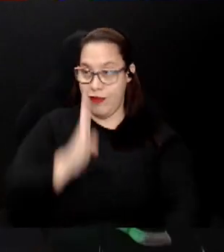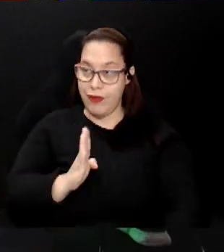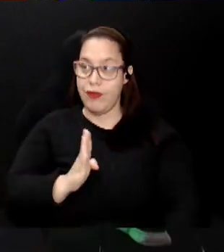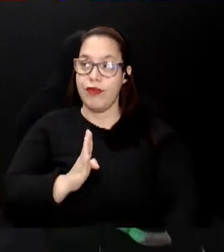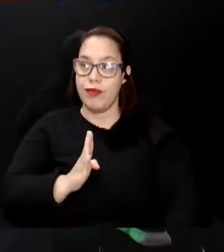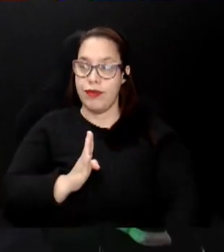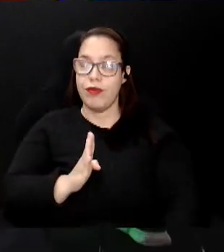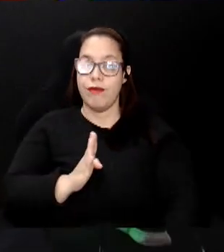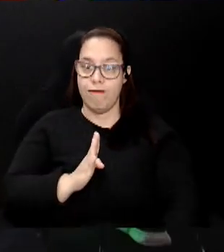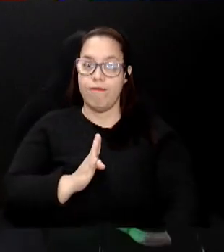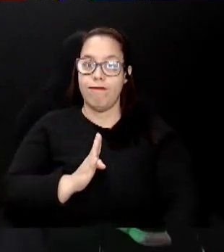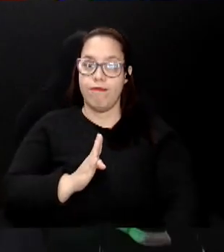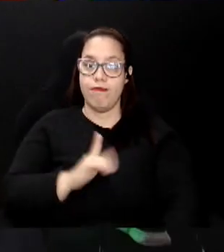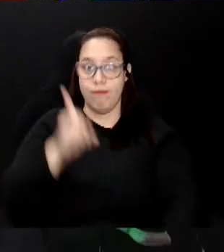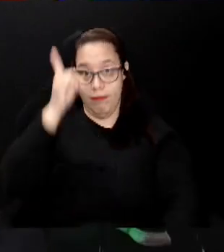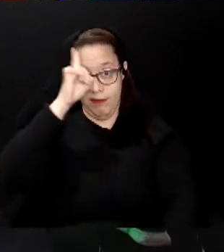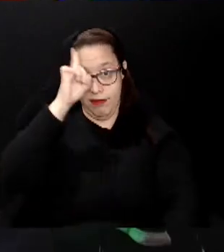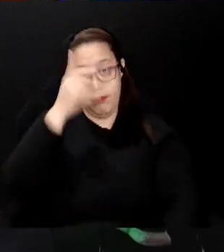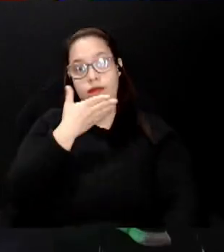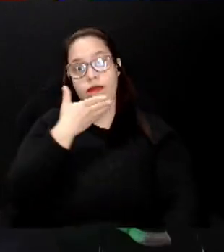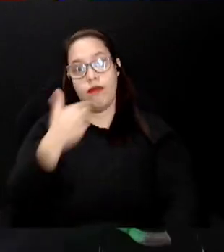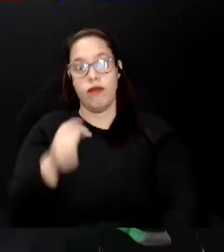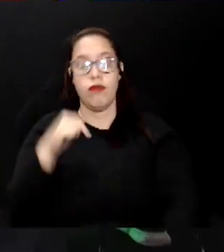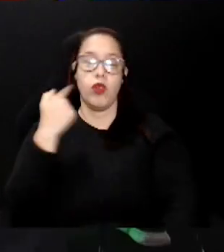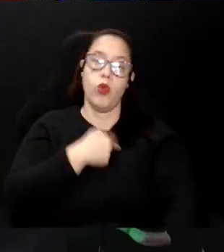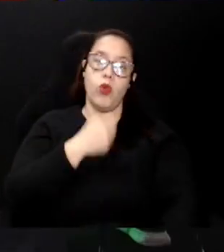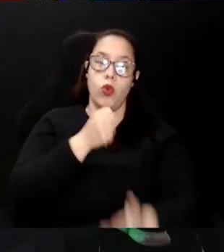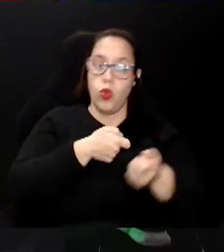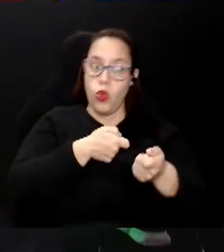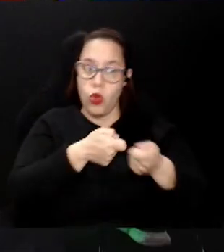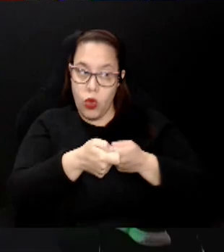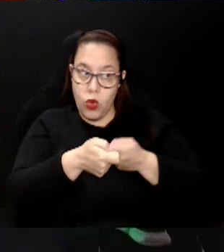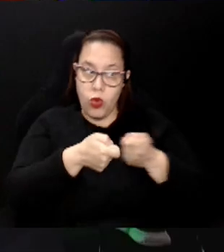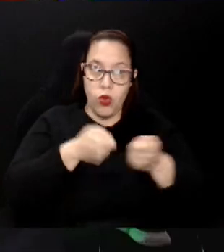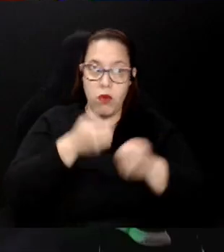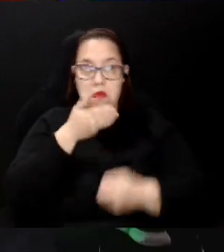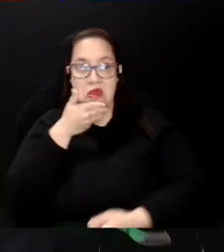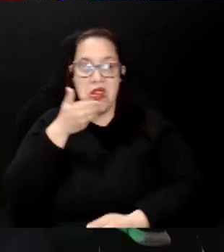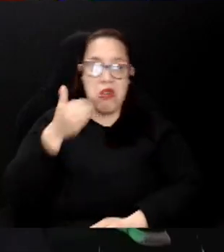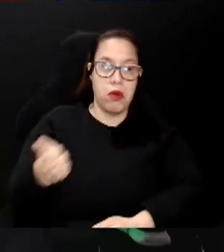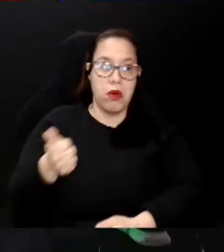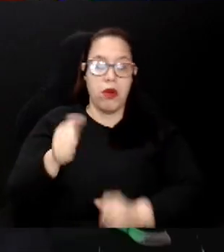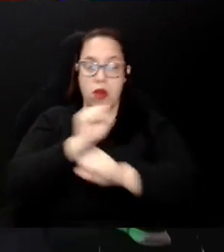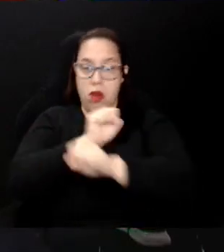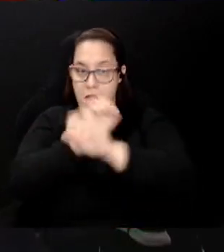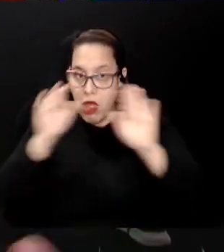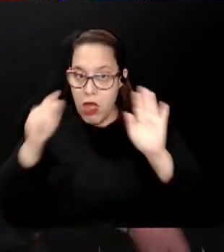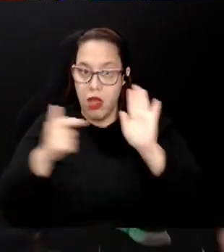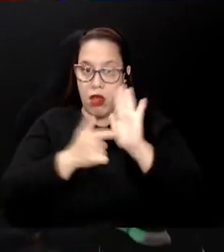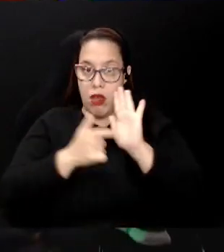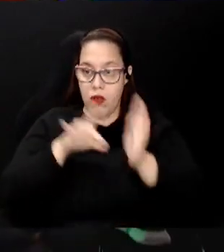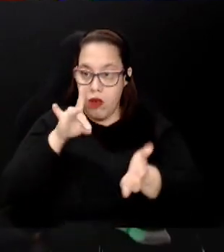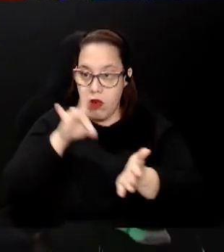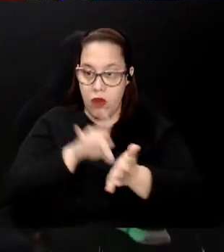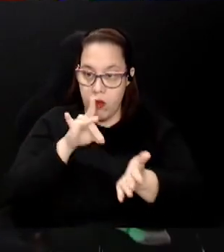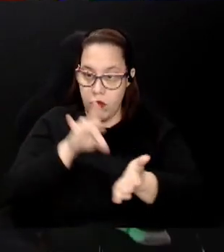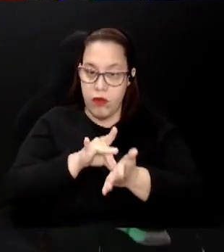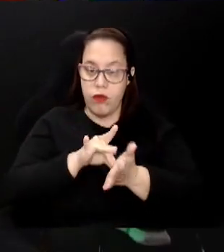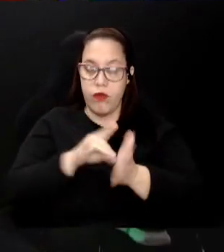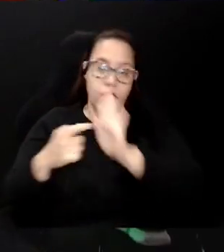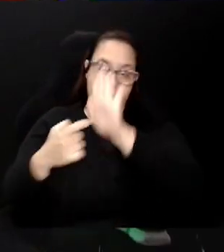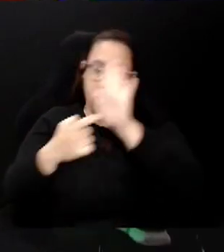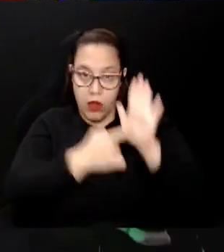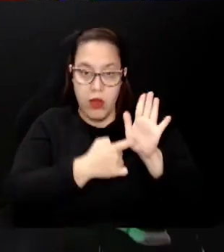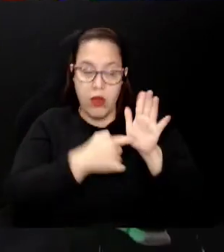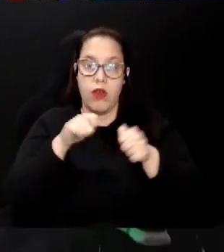cada dia aprimorando os nossos controles, melhorando a transparência, a eficiência, mostrando que a gente faz lá tudo com